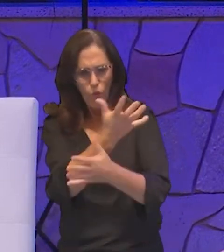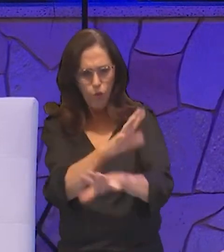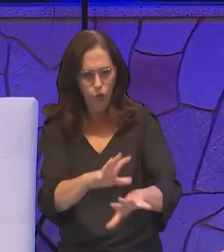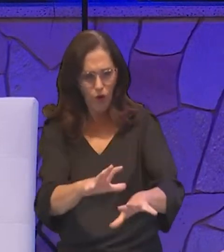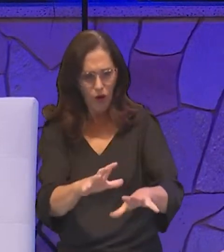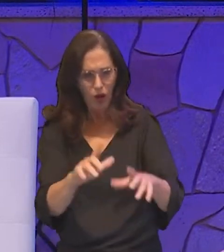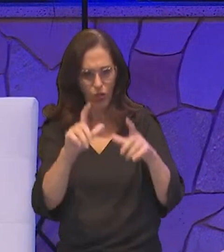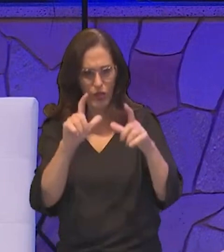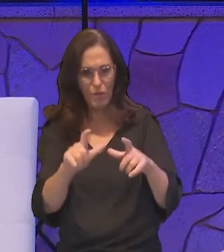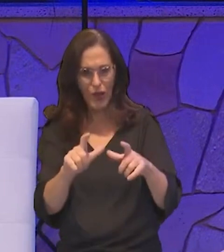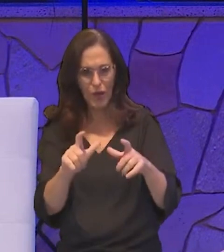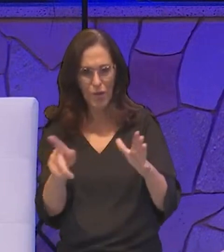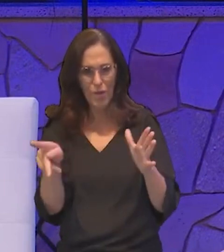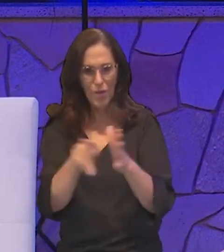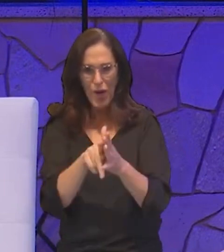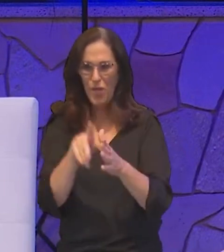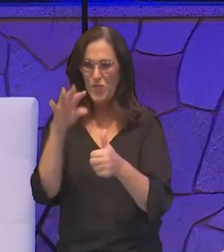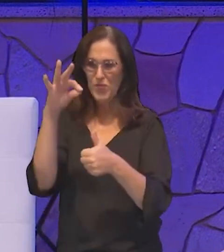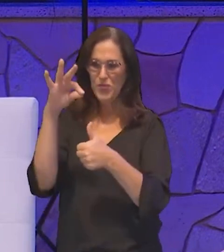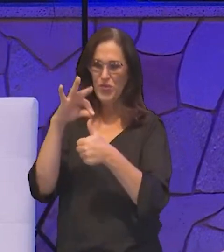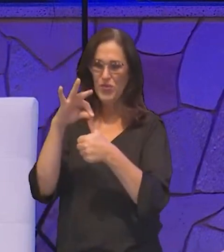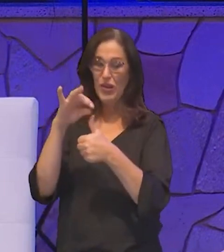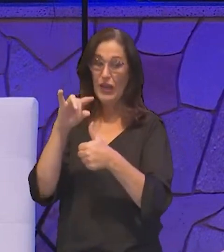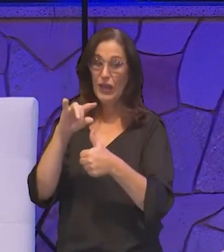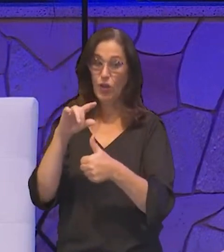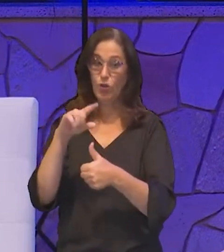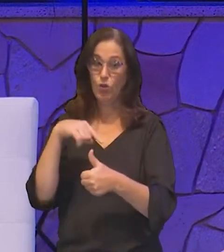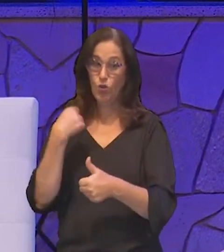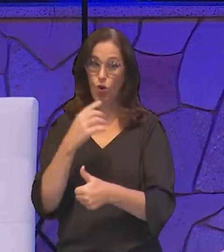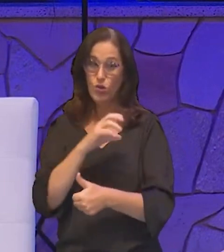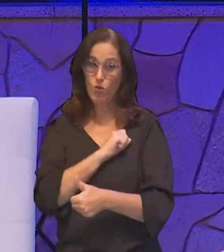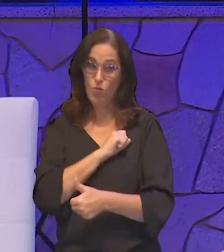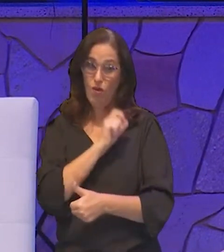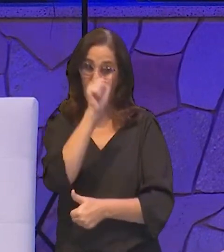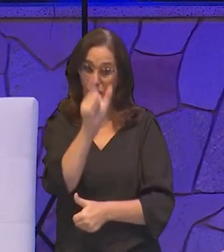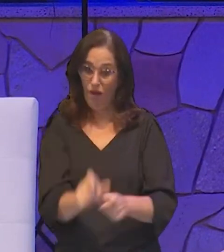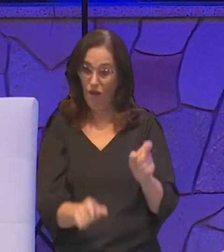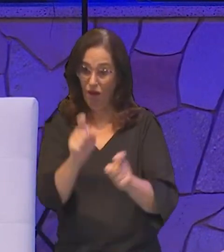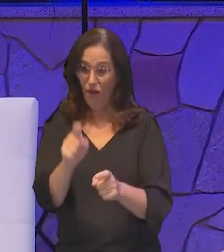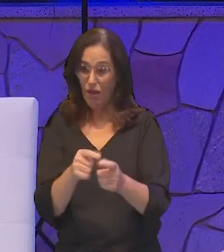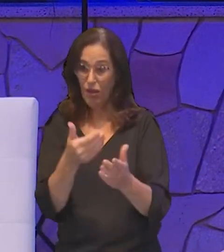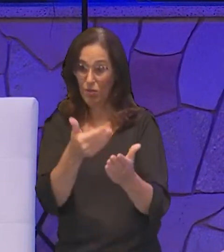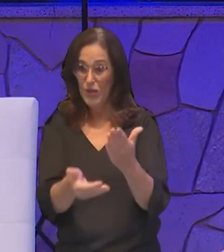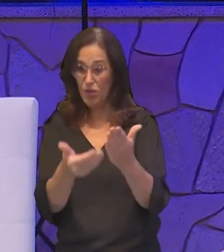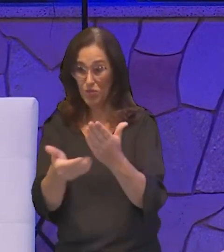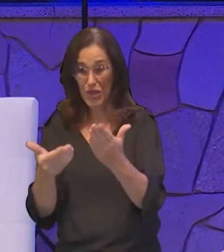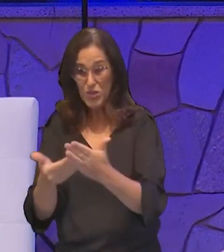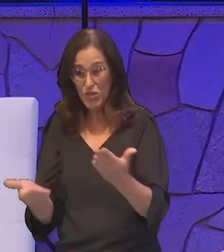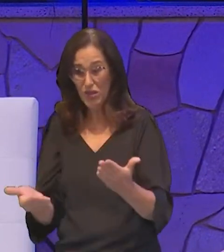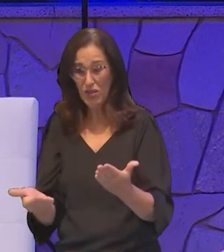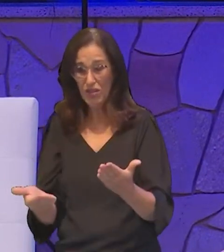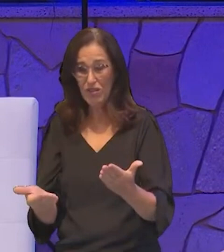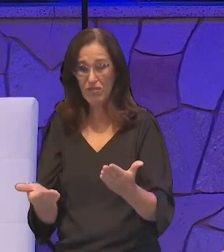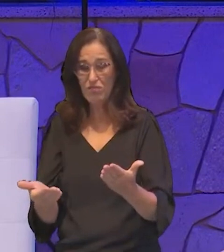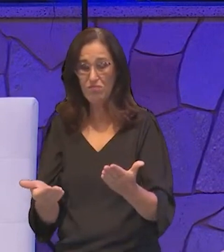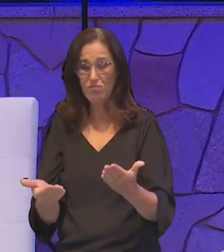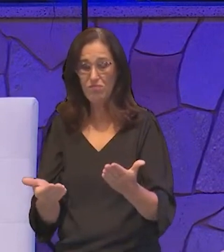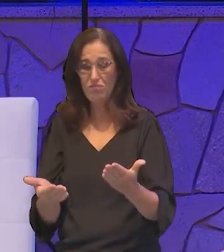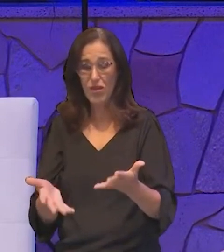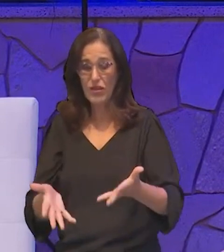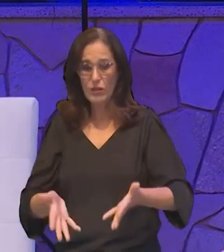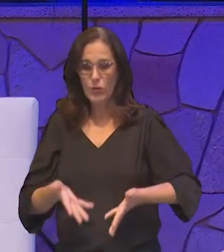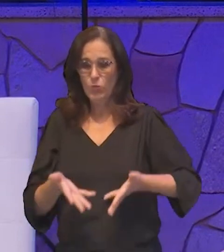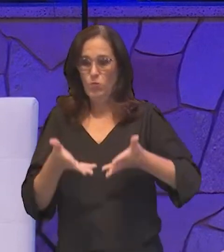Cristo, e que o nosso amor por cada pessoa que está se perdendo possa nos